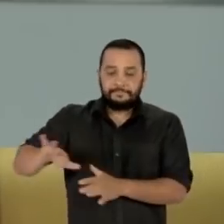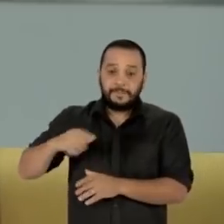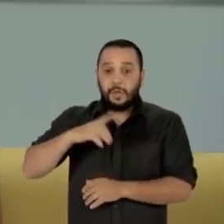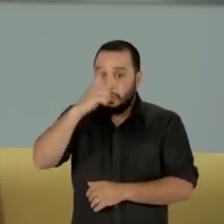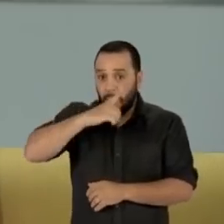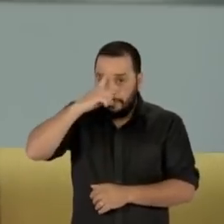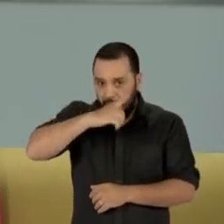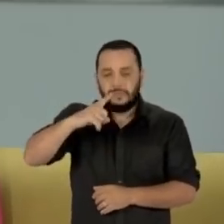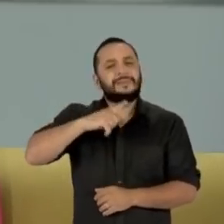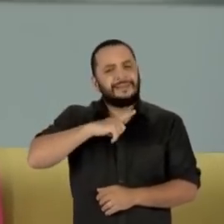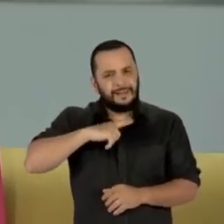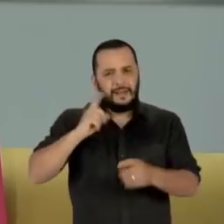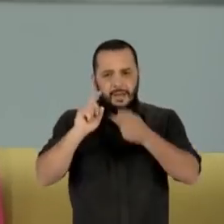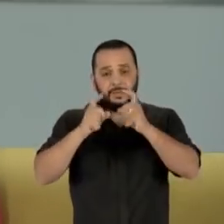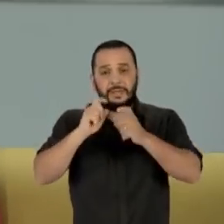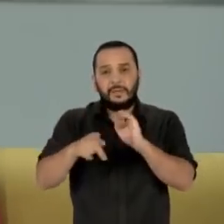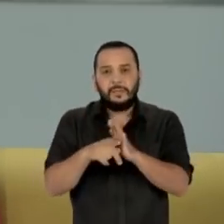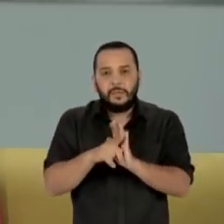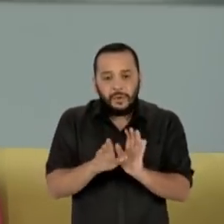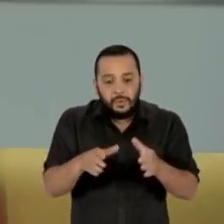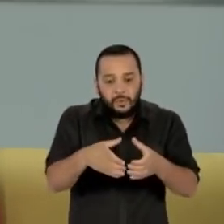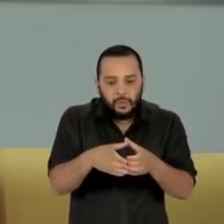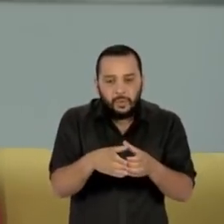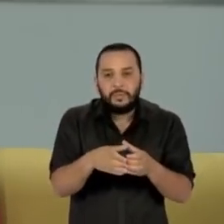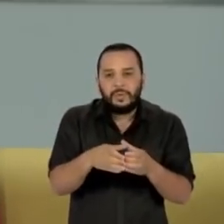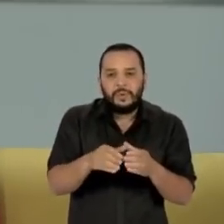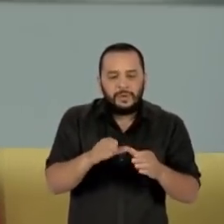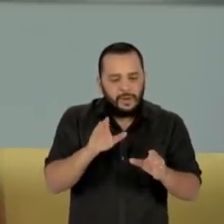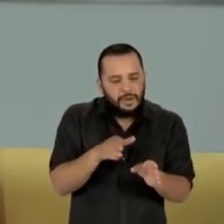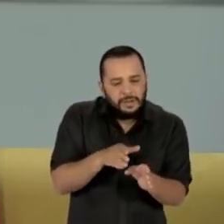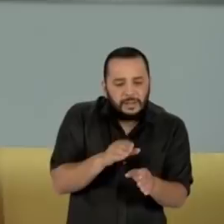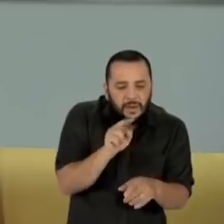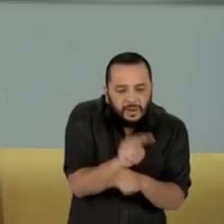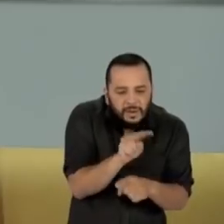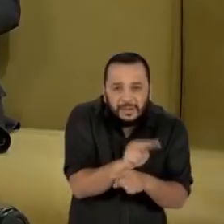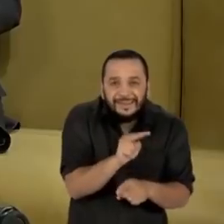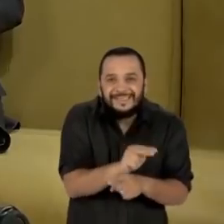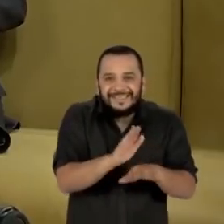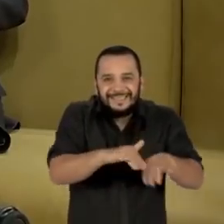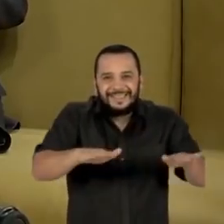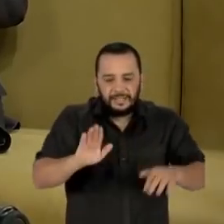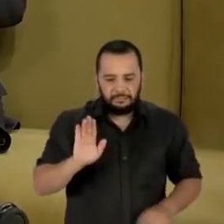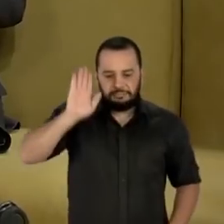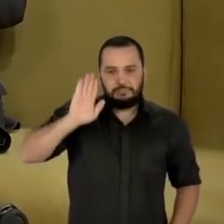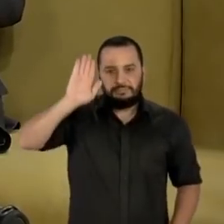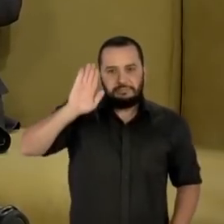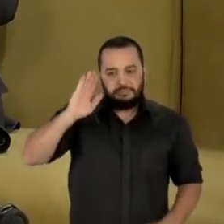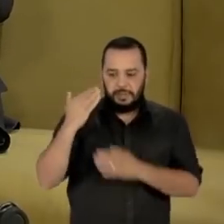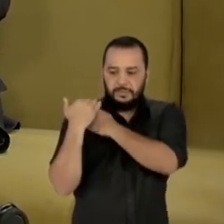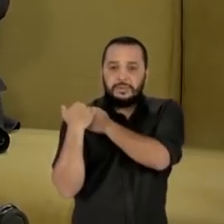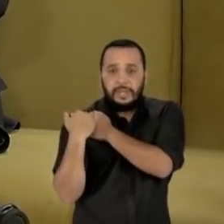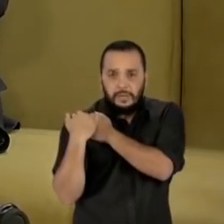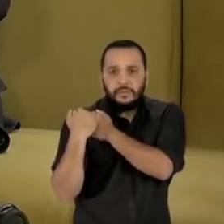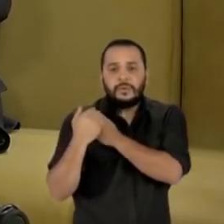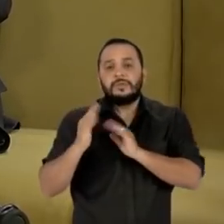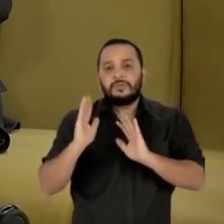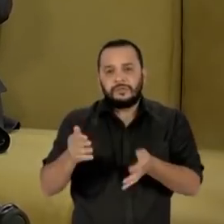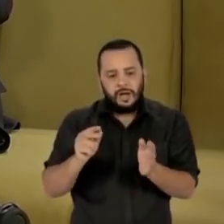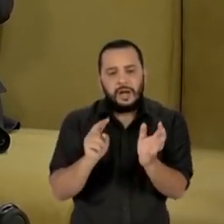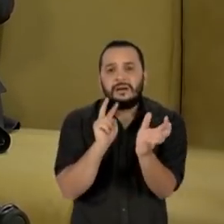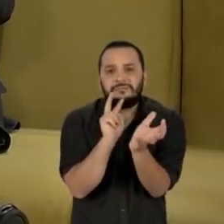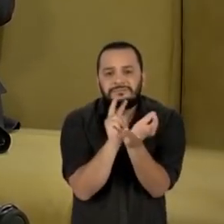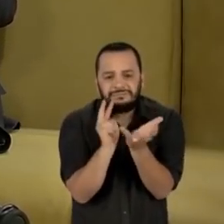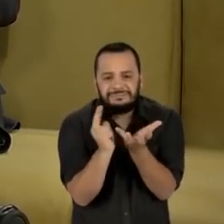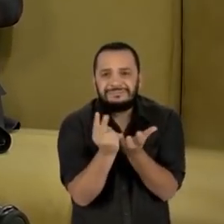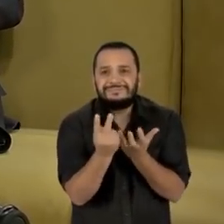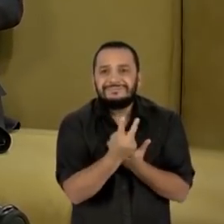qualquer pessoa com 16 anos ou mais e o título de eleitor pode votar os conselheiros são eleitos para um mandato de quatro